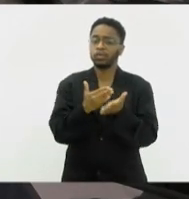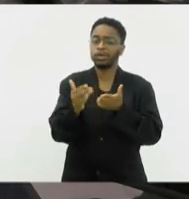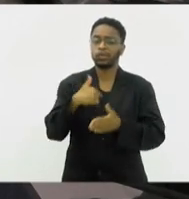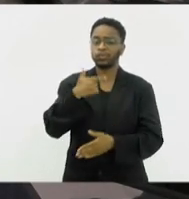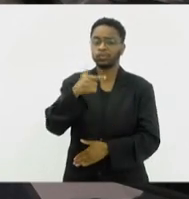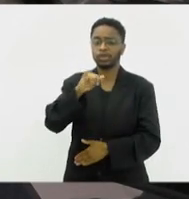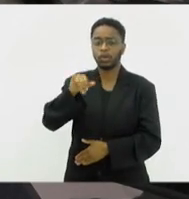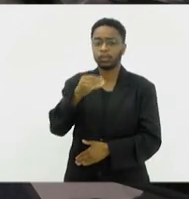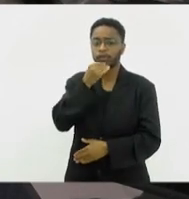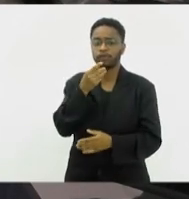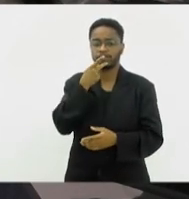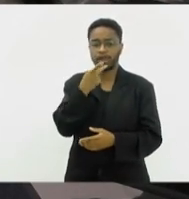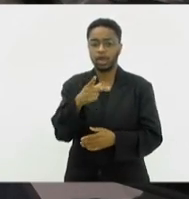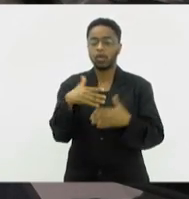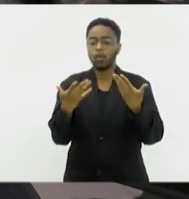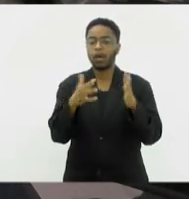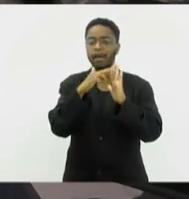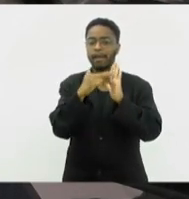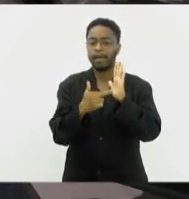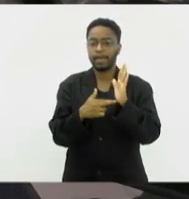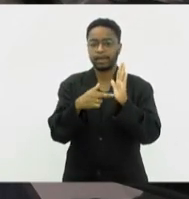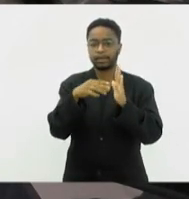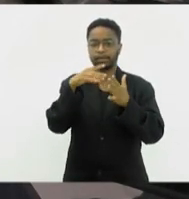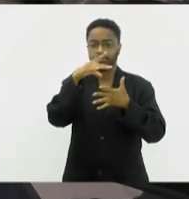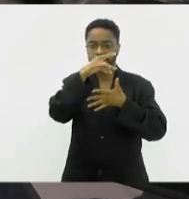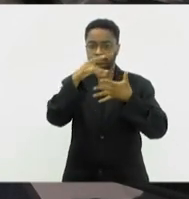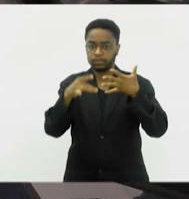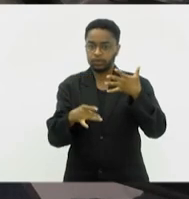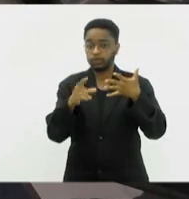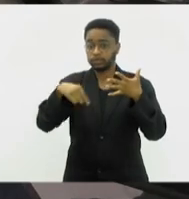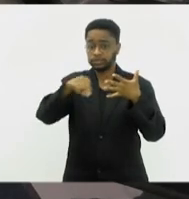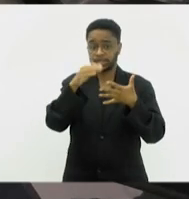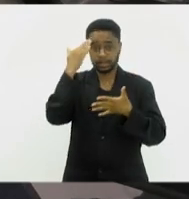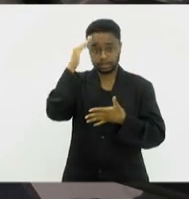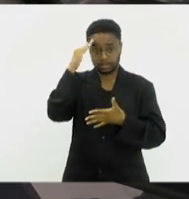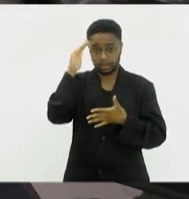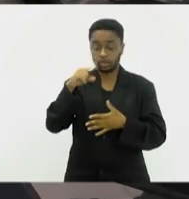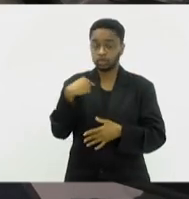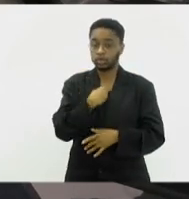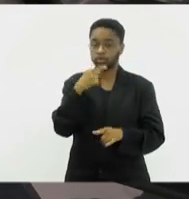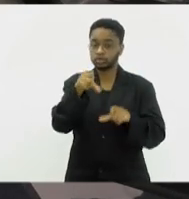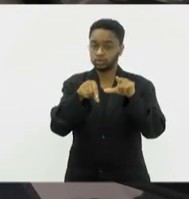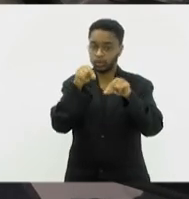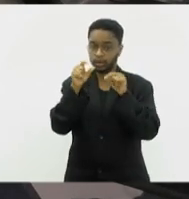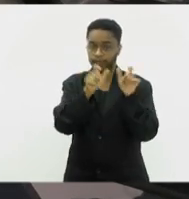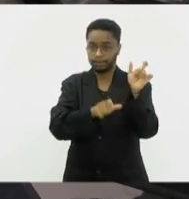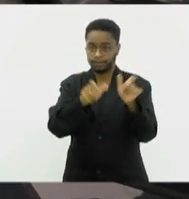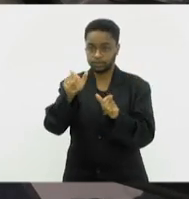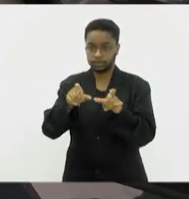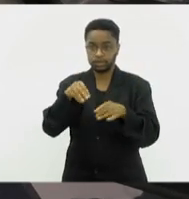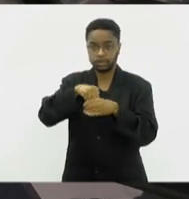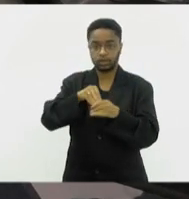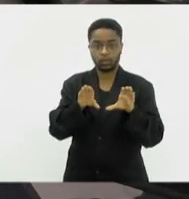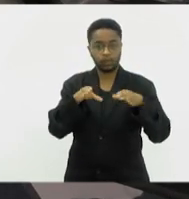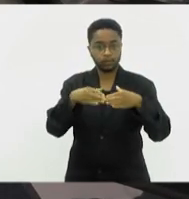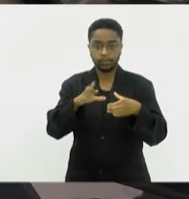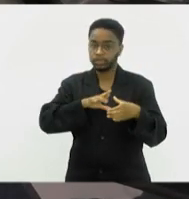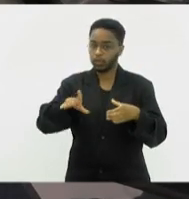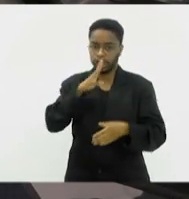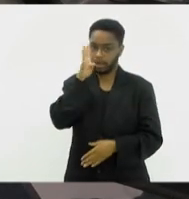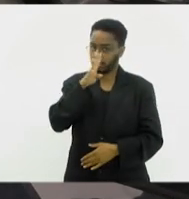falar sobre os critérios, né? Só para os senhores entenderem que as escolhas que foram feitas pelo comitê, elas não foram